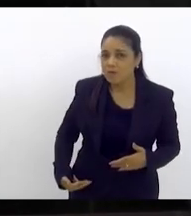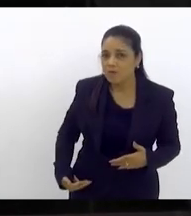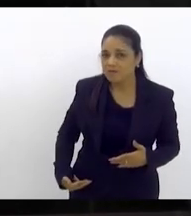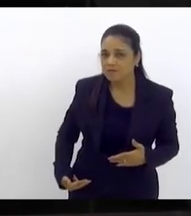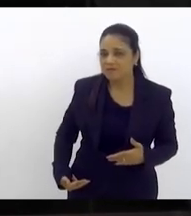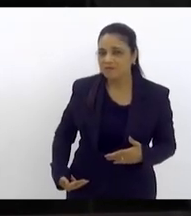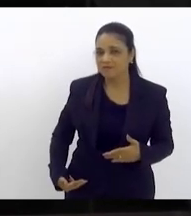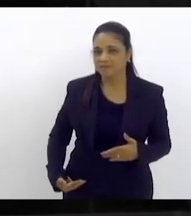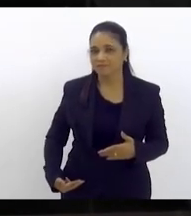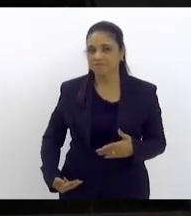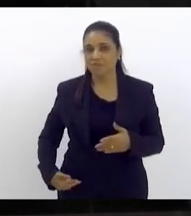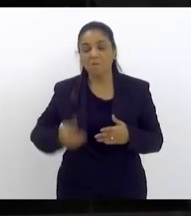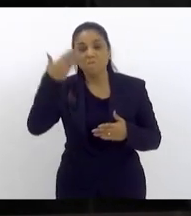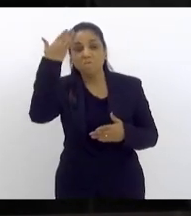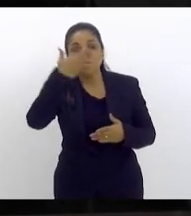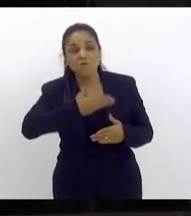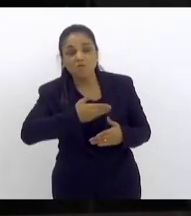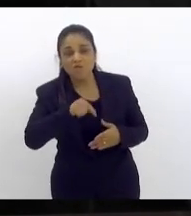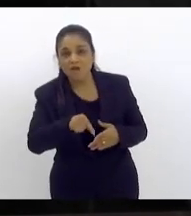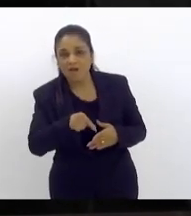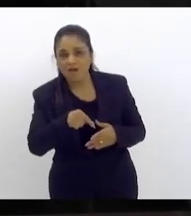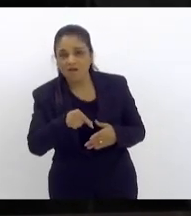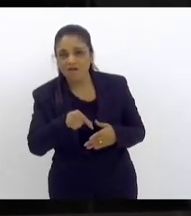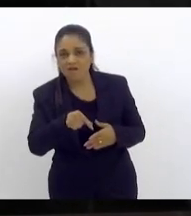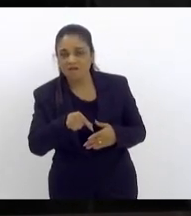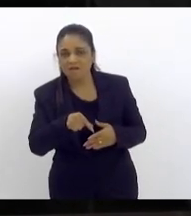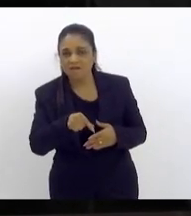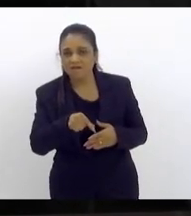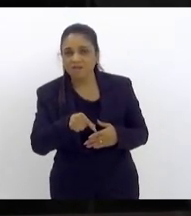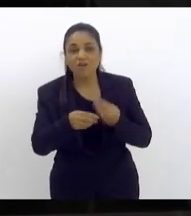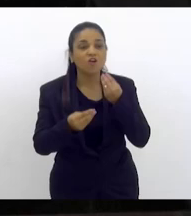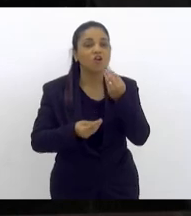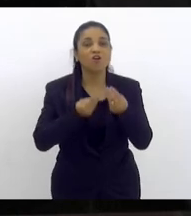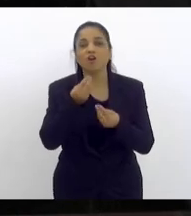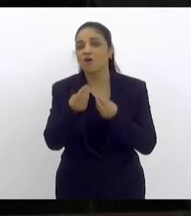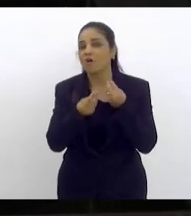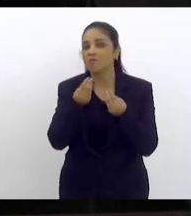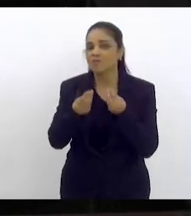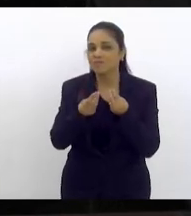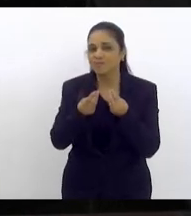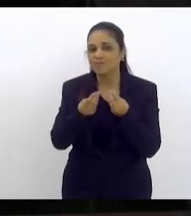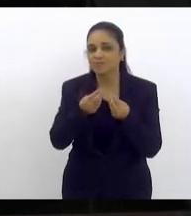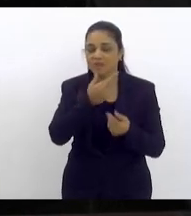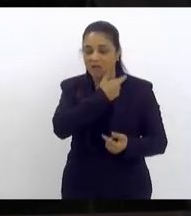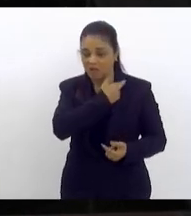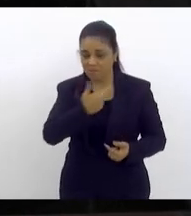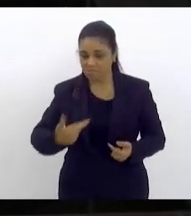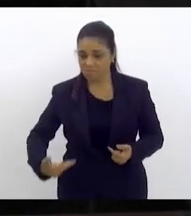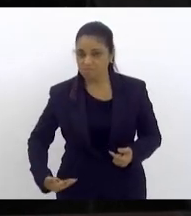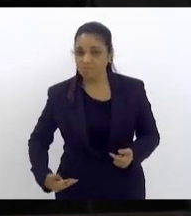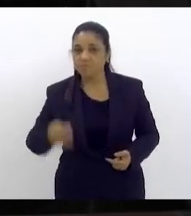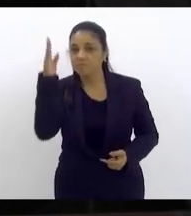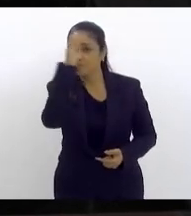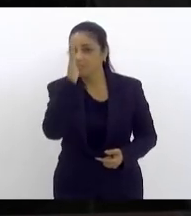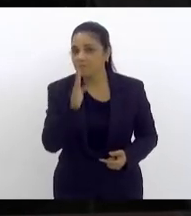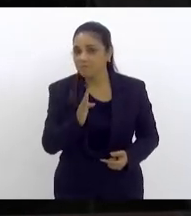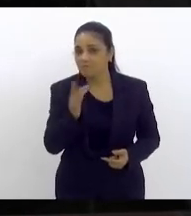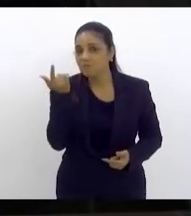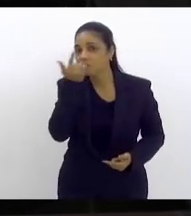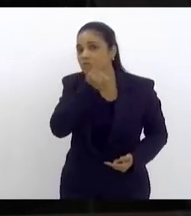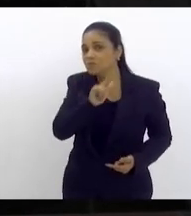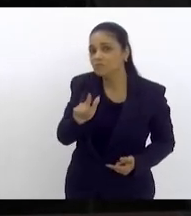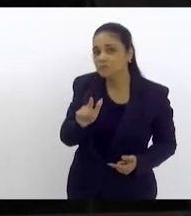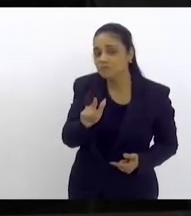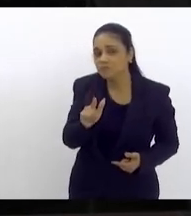comprovar e provar como que a república brasileira conseguiu